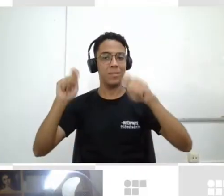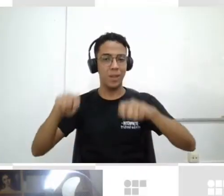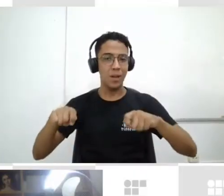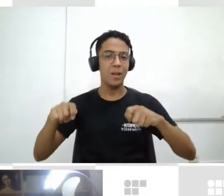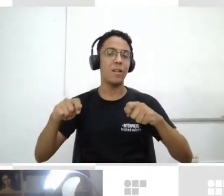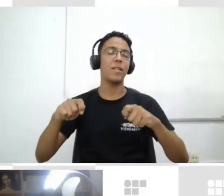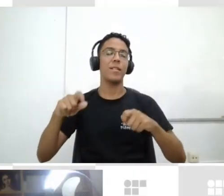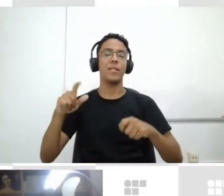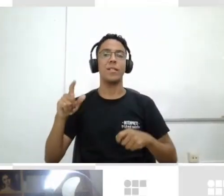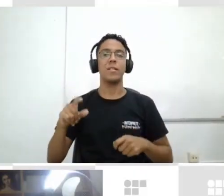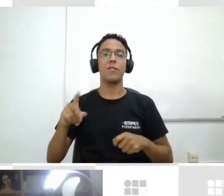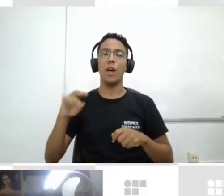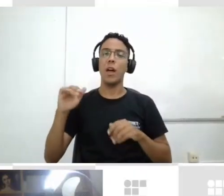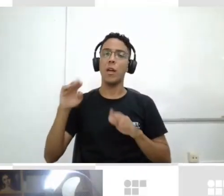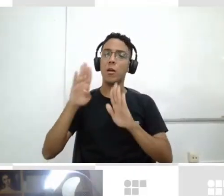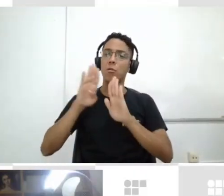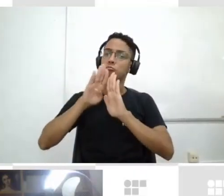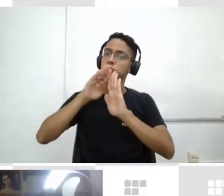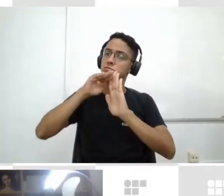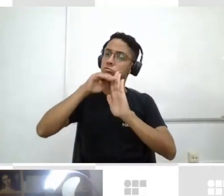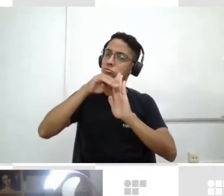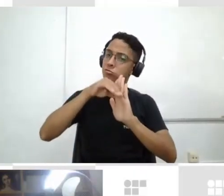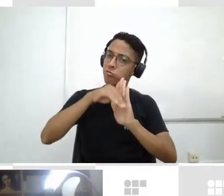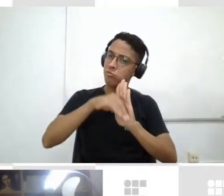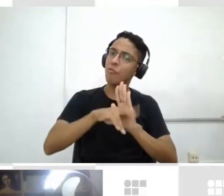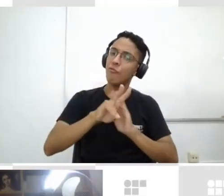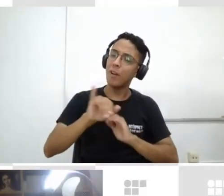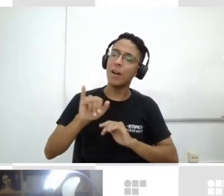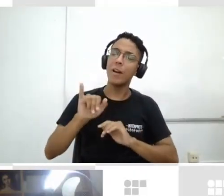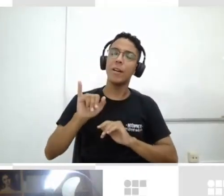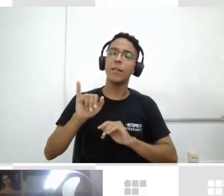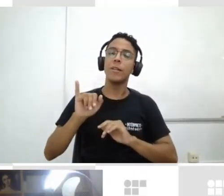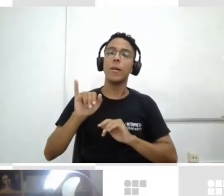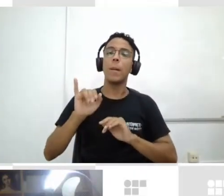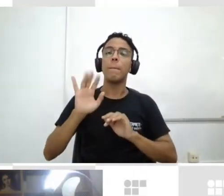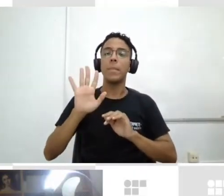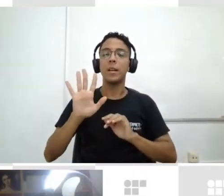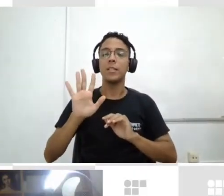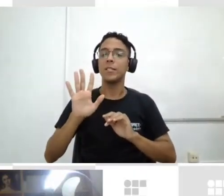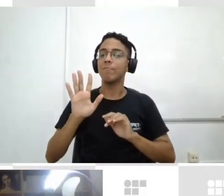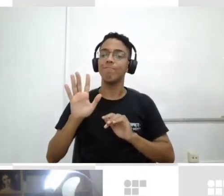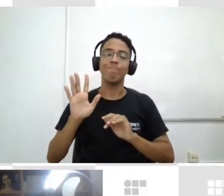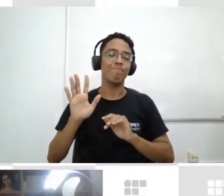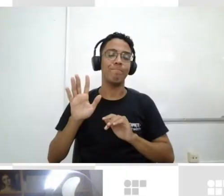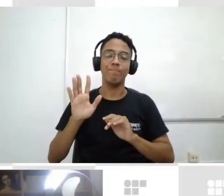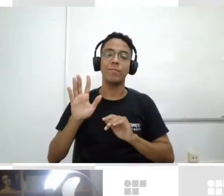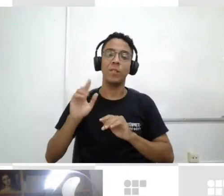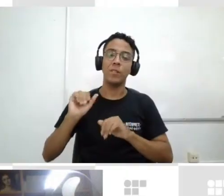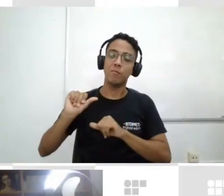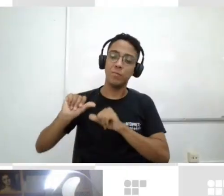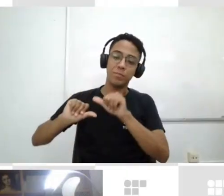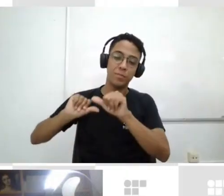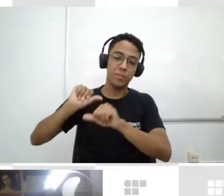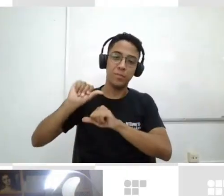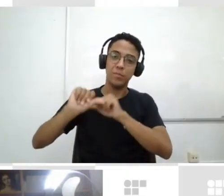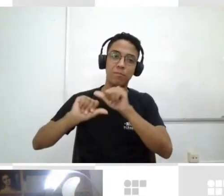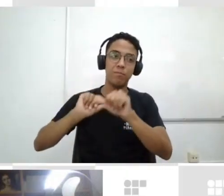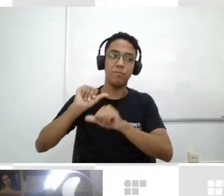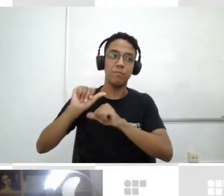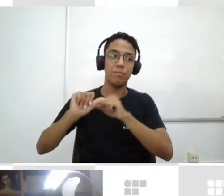contramarchas, poderia haver regressões, mas elas seriam momentâneas, elas seriam episódicas, elas seriam transitórias. Basicamente, nós